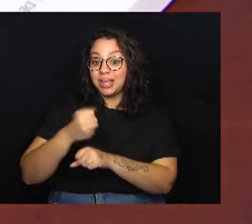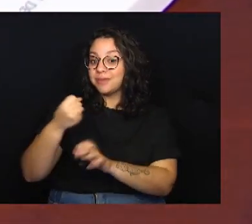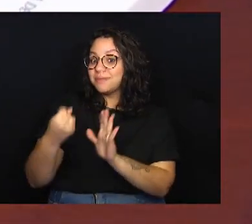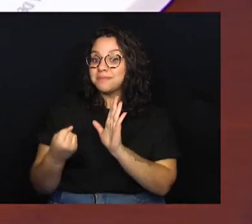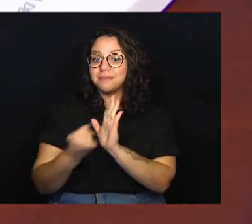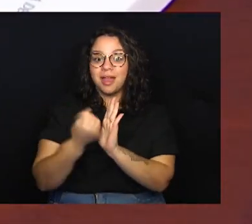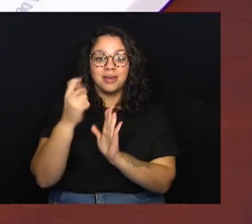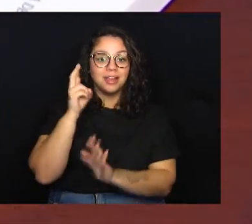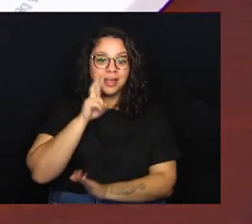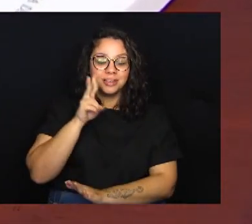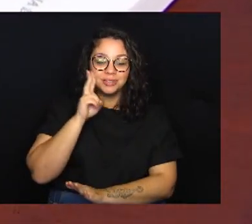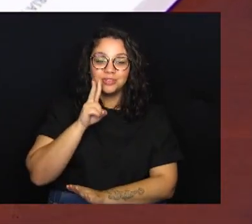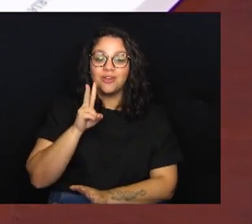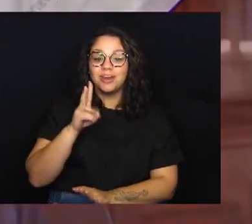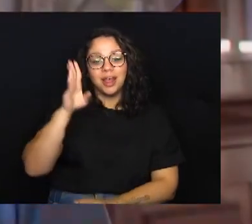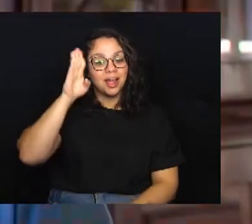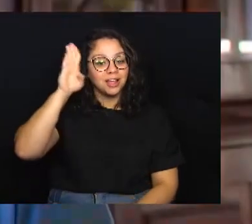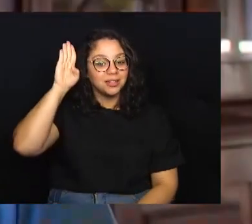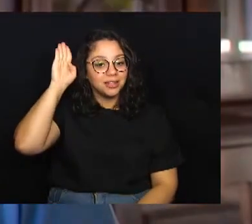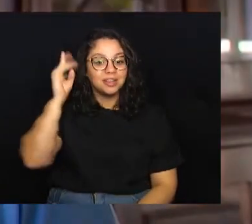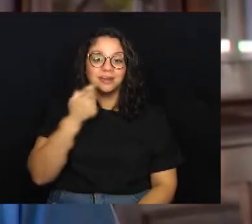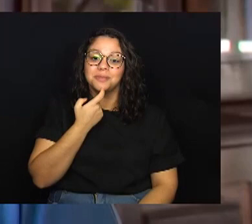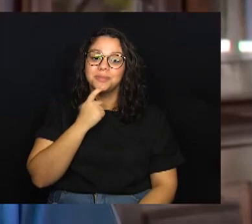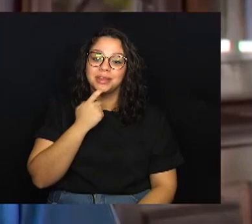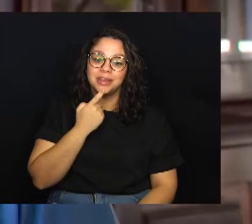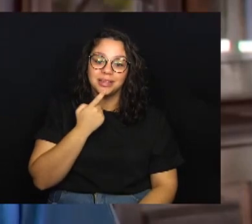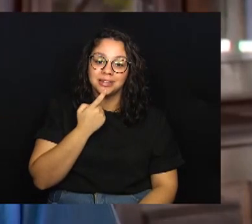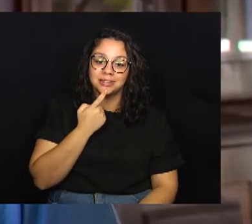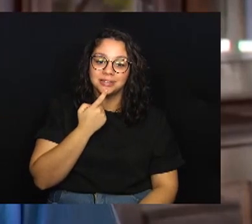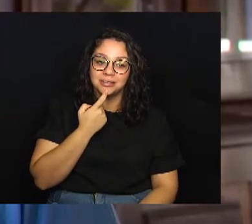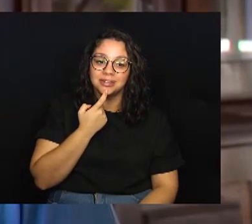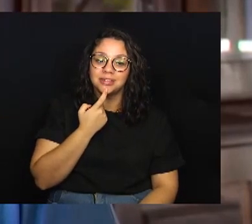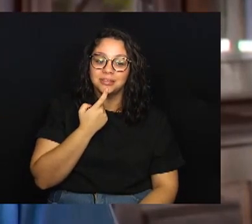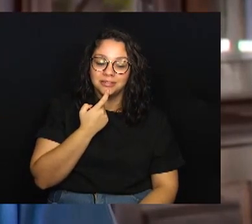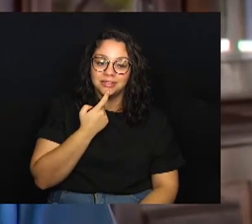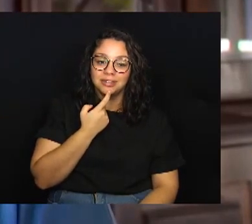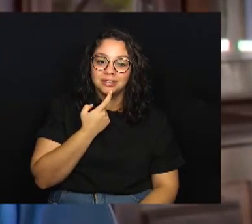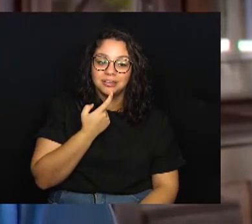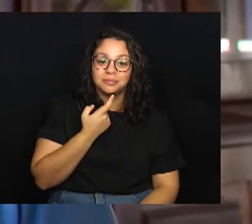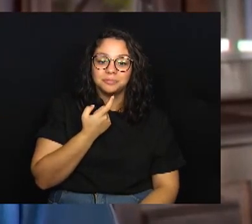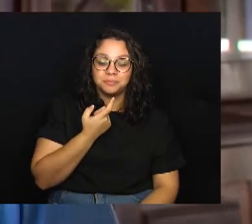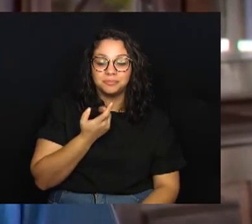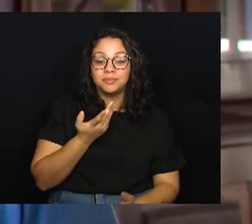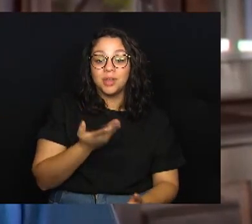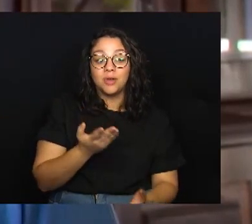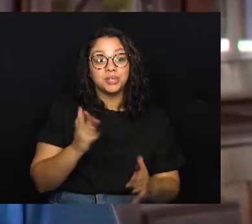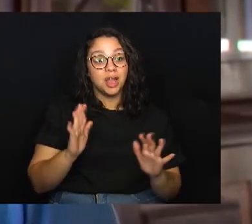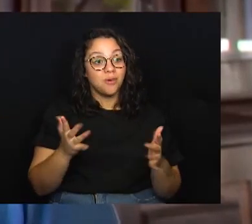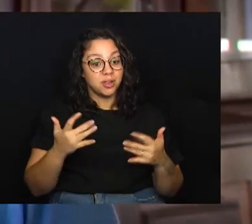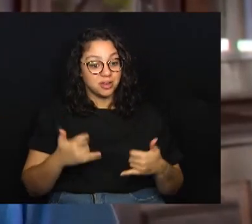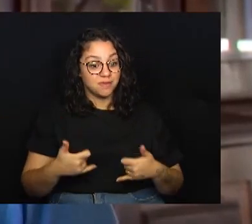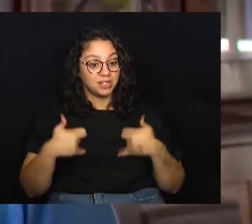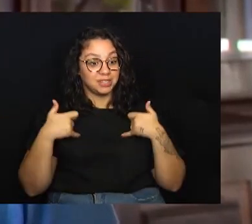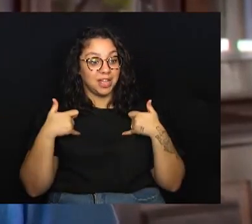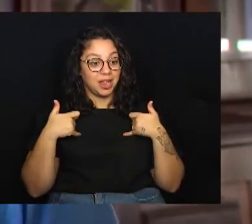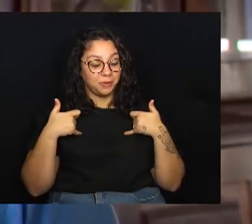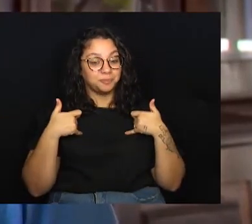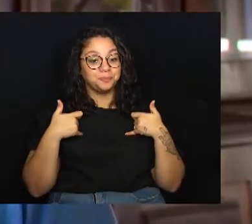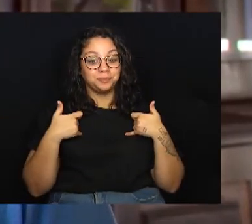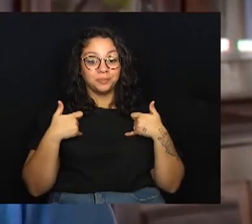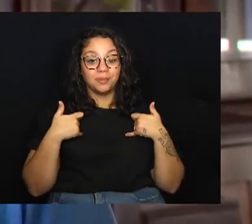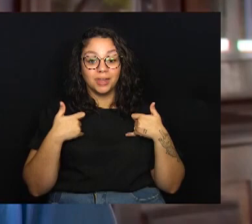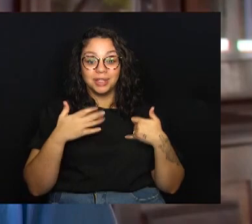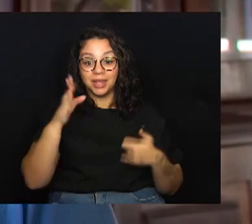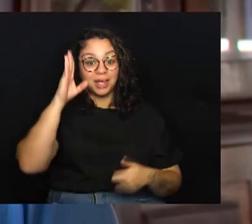a Academia Campinense de Letras. É um marco para esse aniversário, né, de 67 anos da Academia,